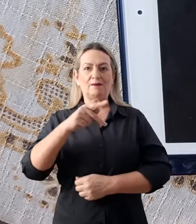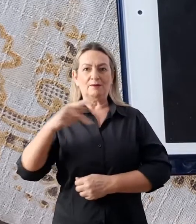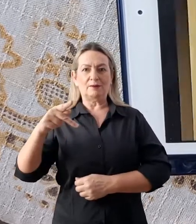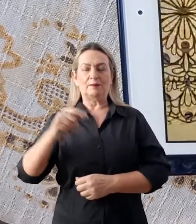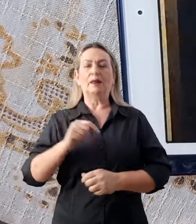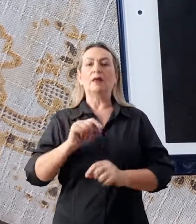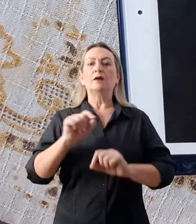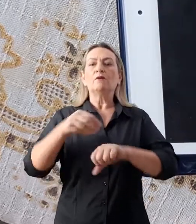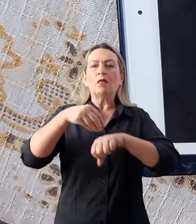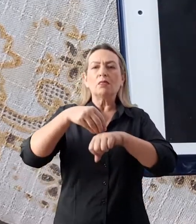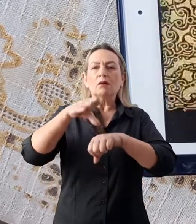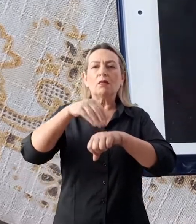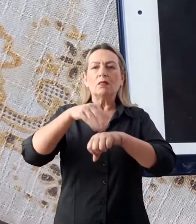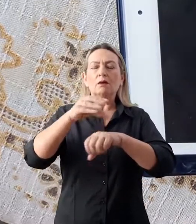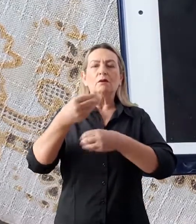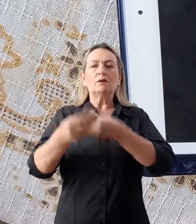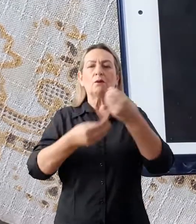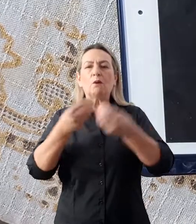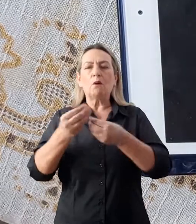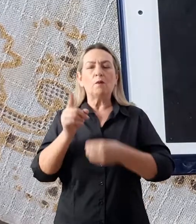eu trabalho com ele.